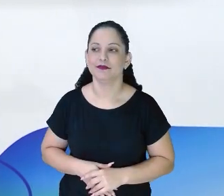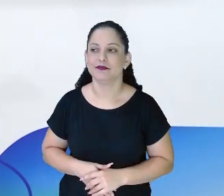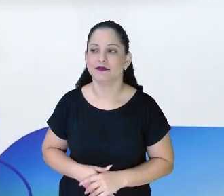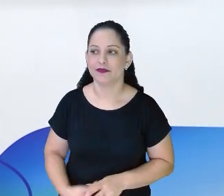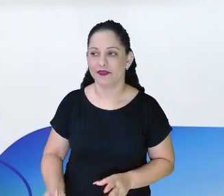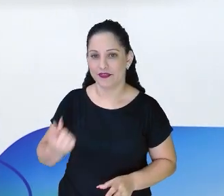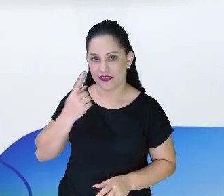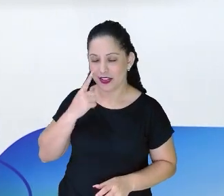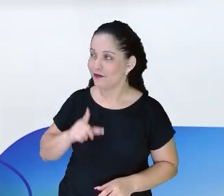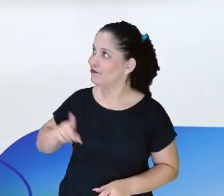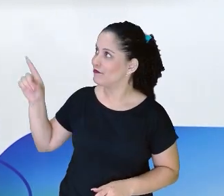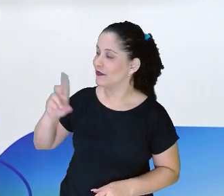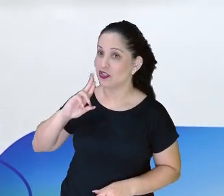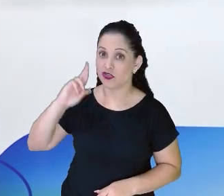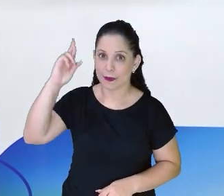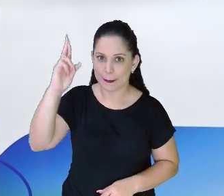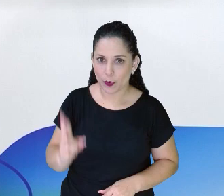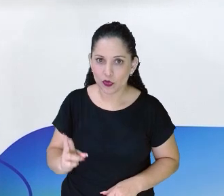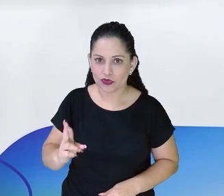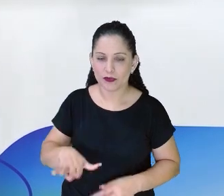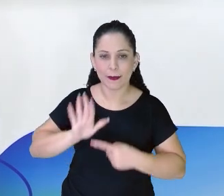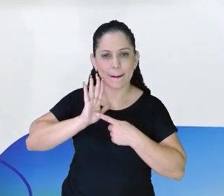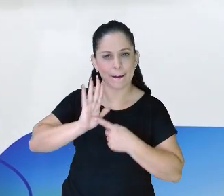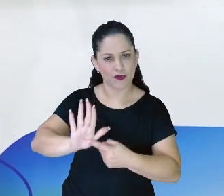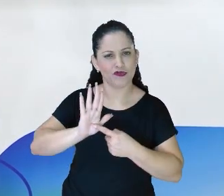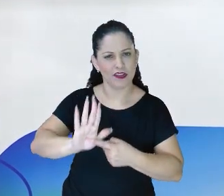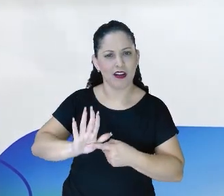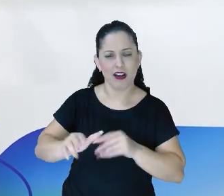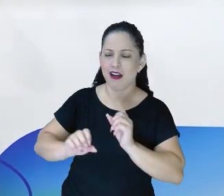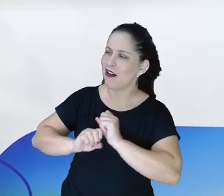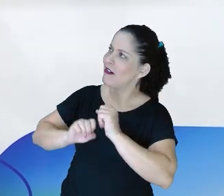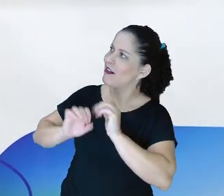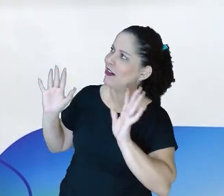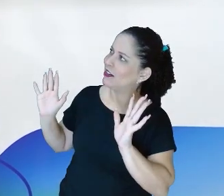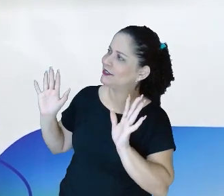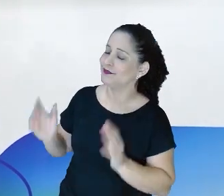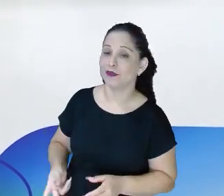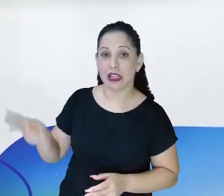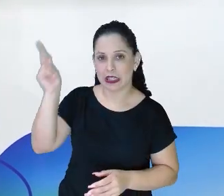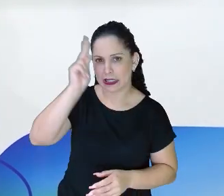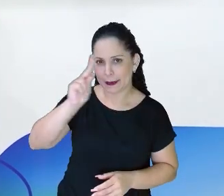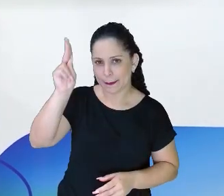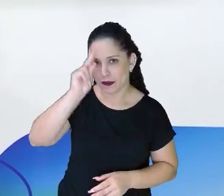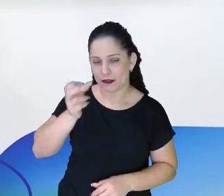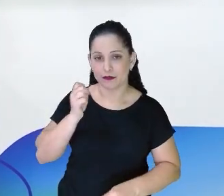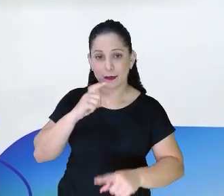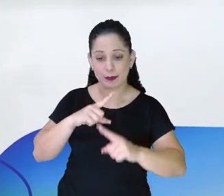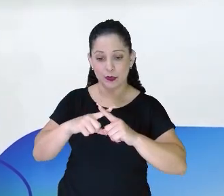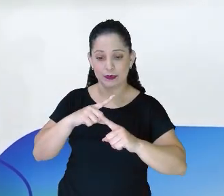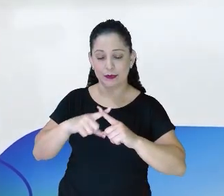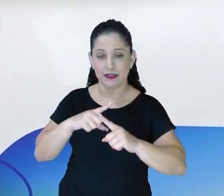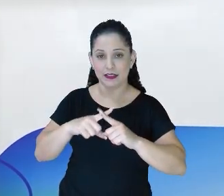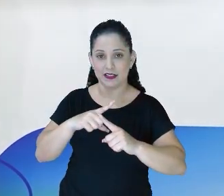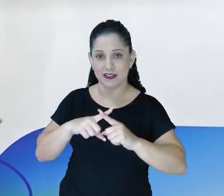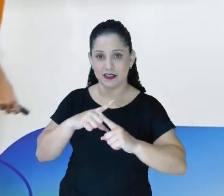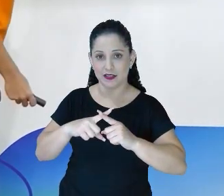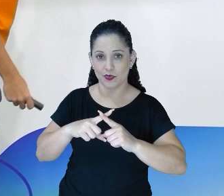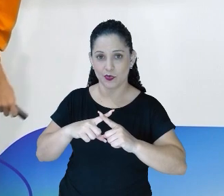o resultado, que é para mostrar para você. Ó. Lembra quando eu disse que na multiplicação do